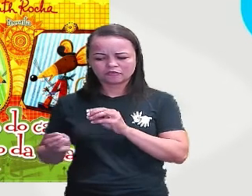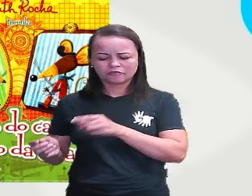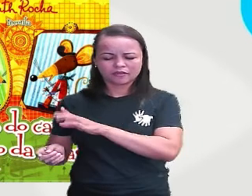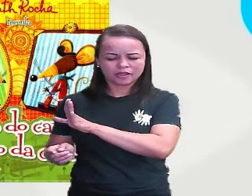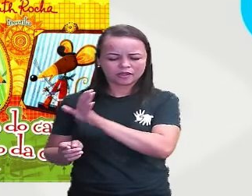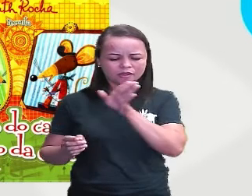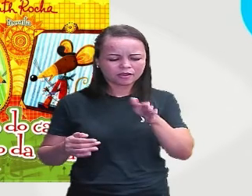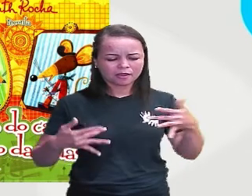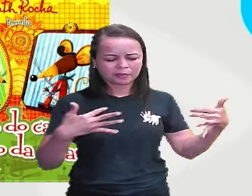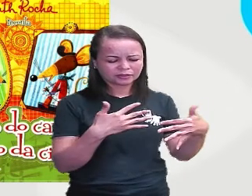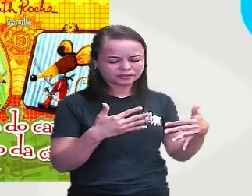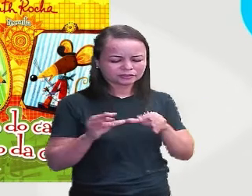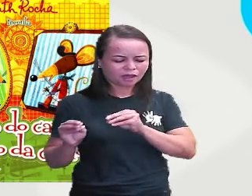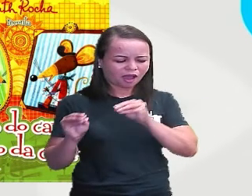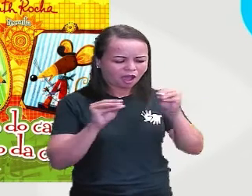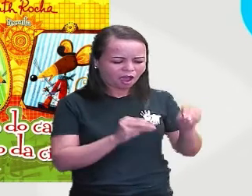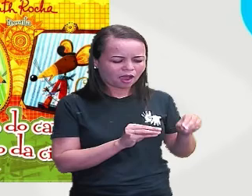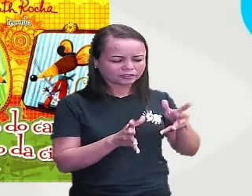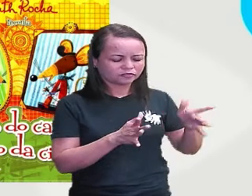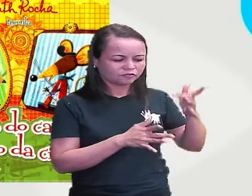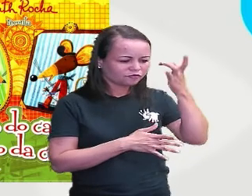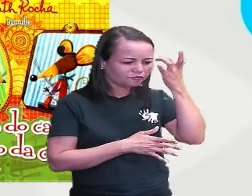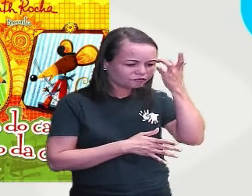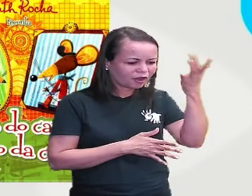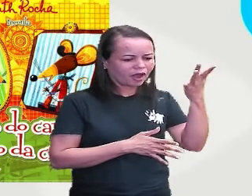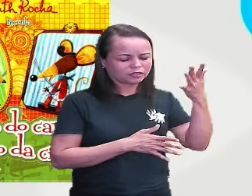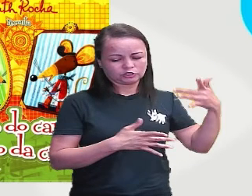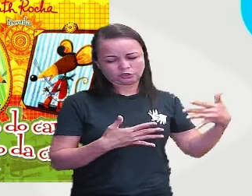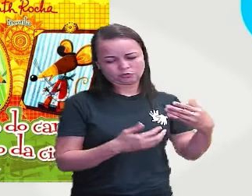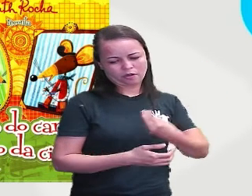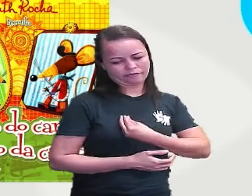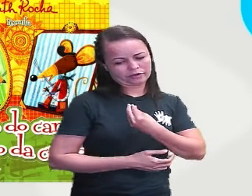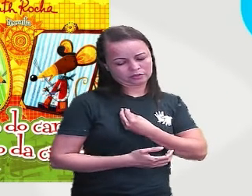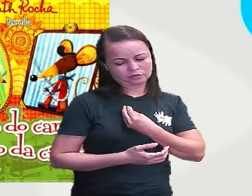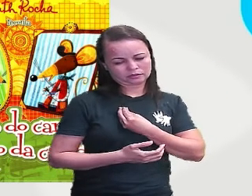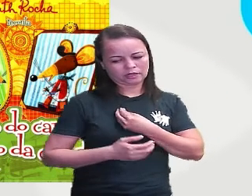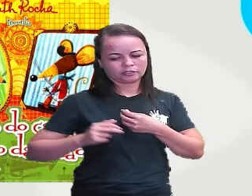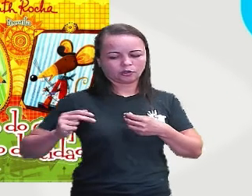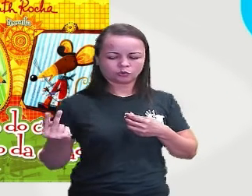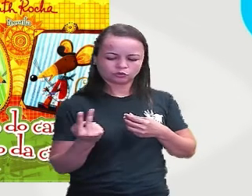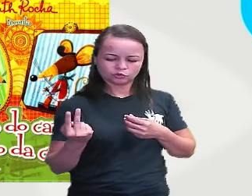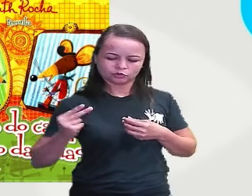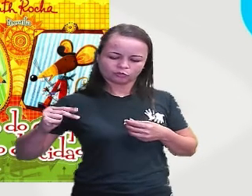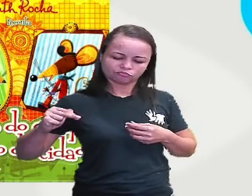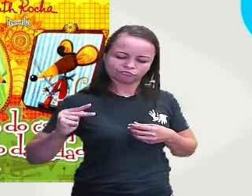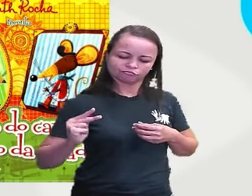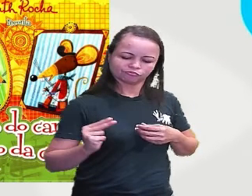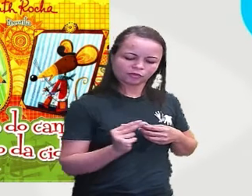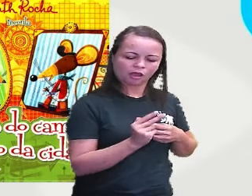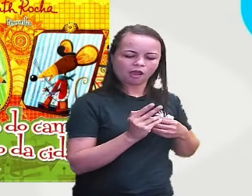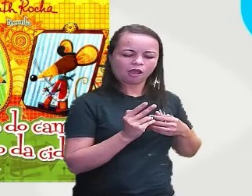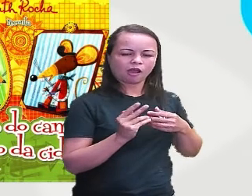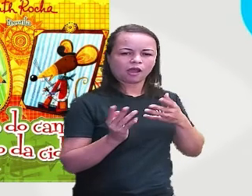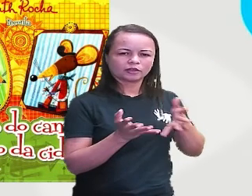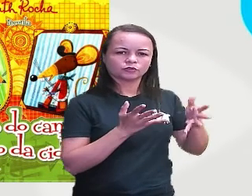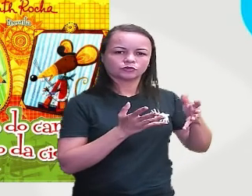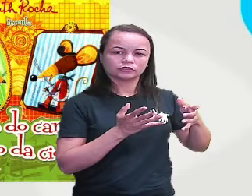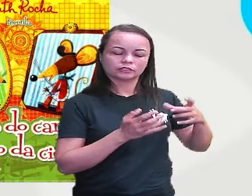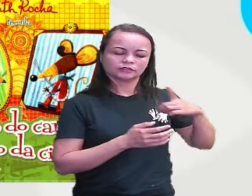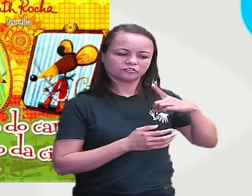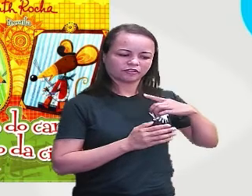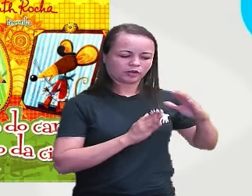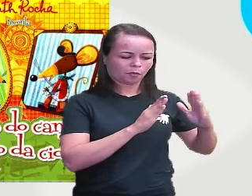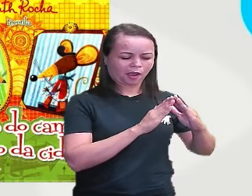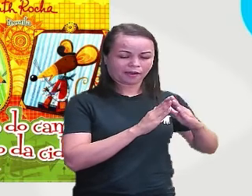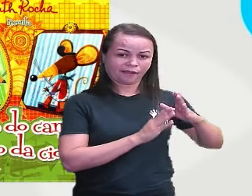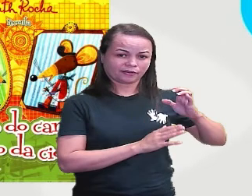você verá como lá a vida é mais fácil." Lá se foram os dois para a cidade, onde se acomodaram numa casa rica